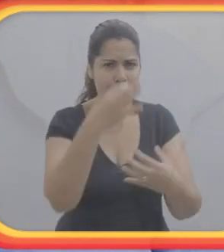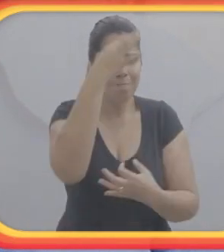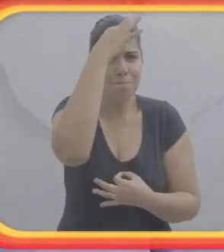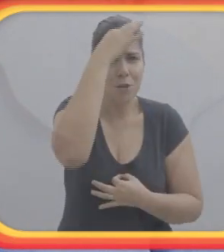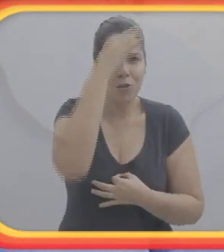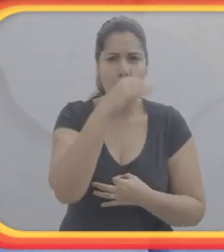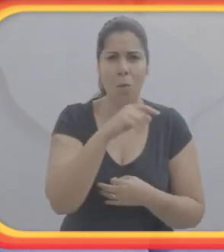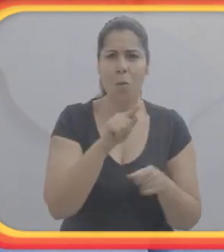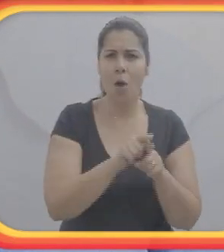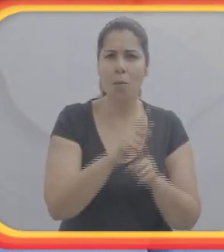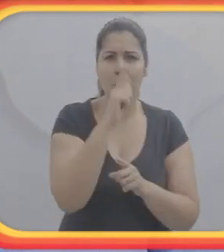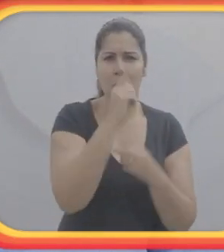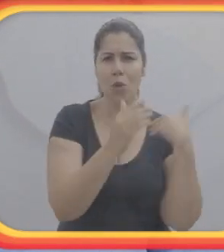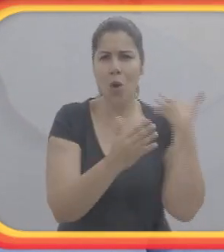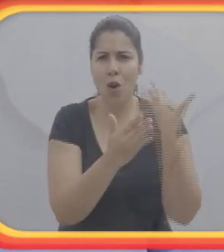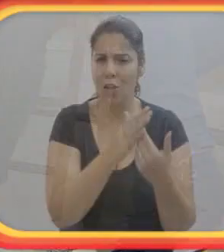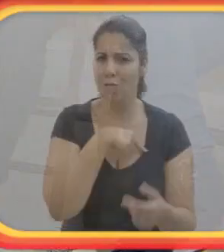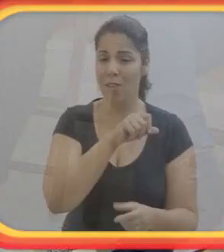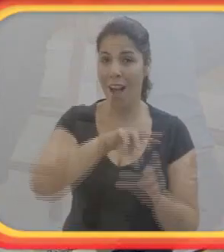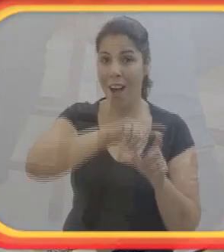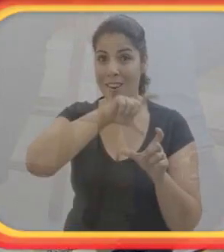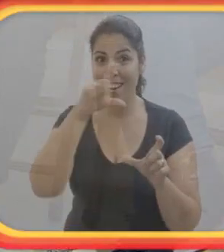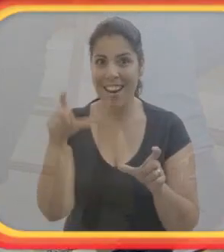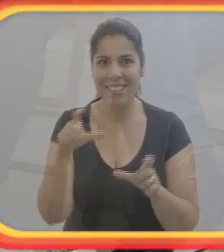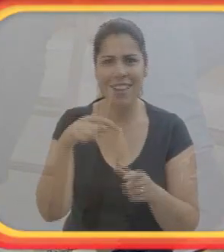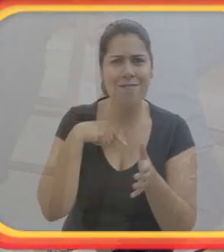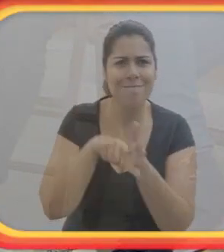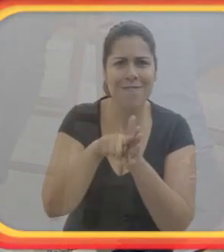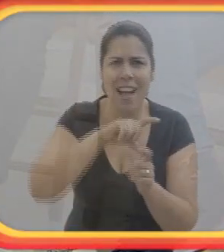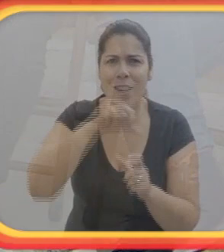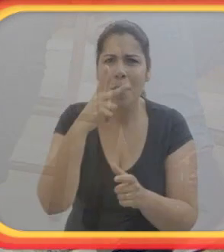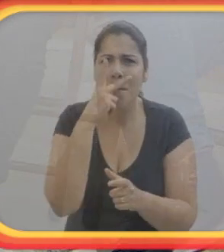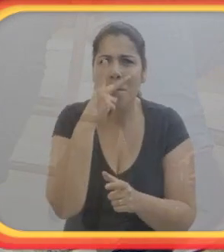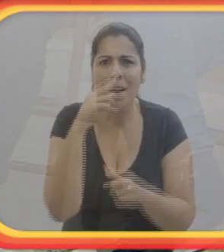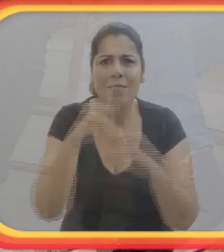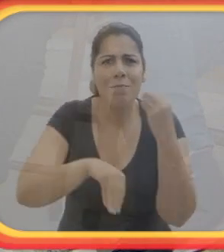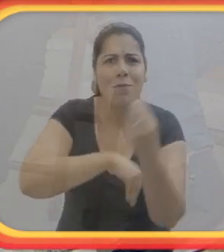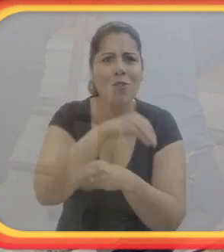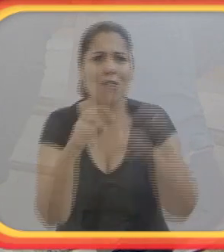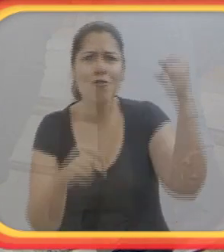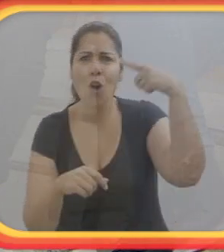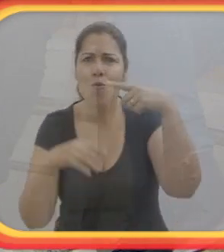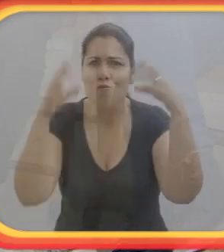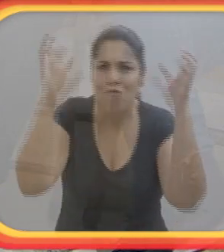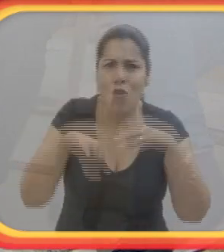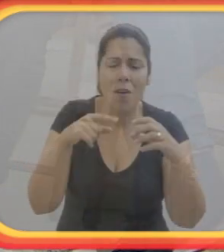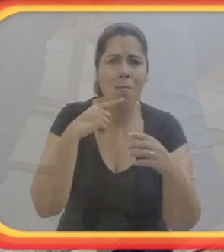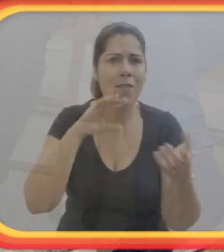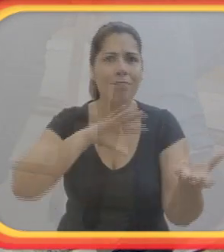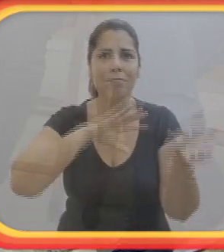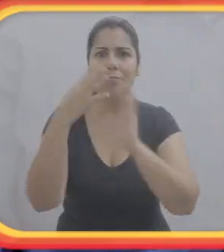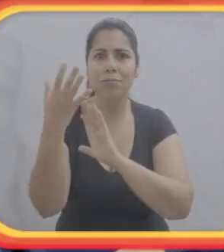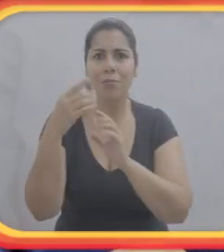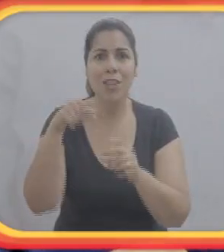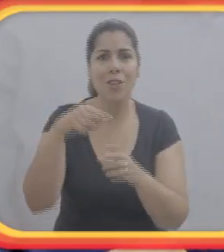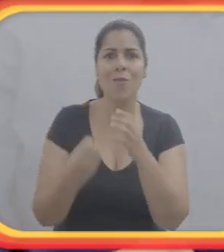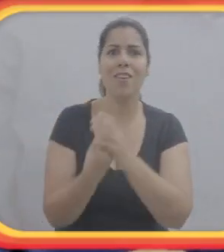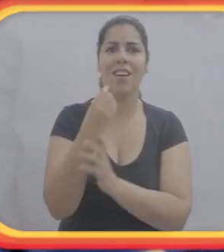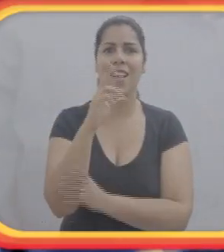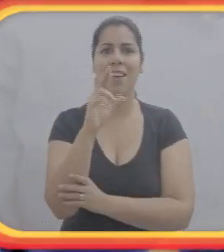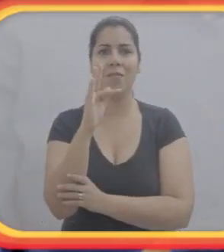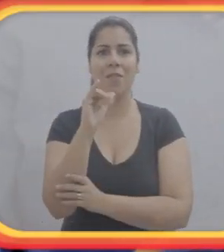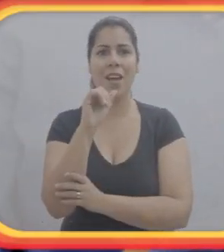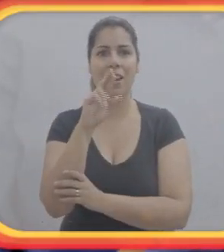mágico das 3 irmãs bruxas mais. Fadas são seres espirituais mitológicos que escolhi. E